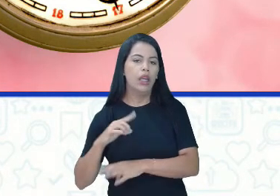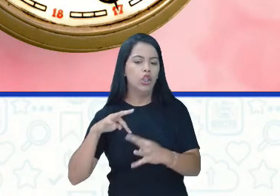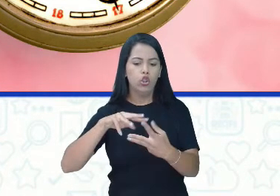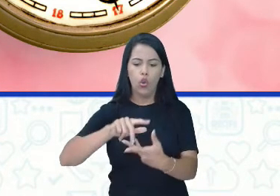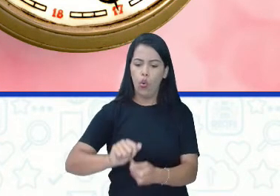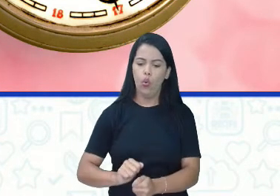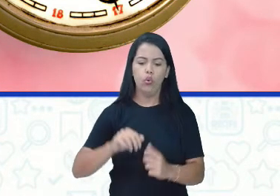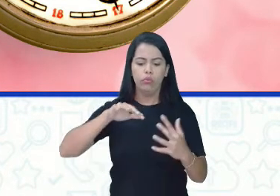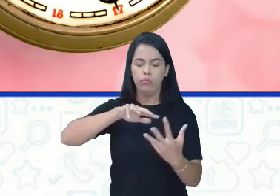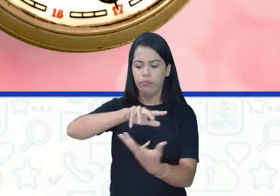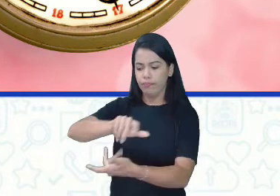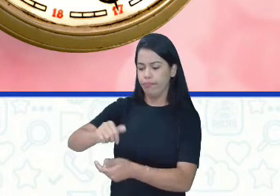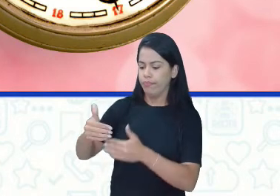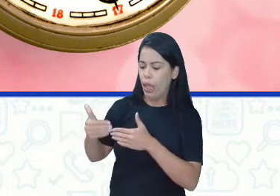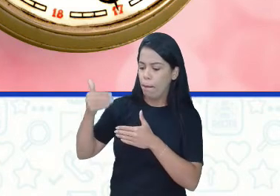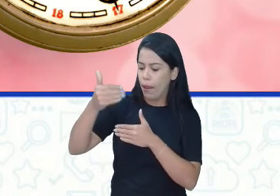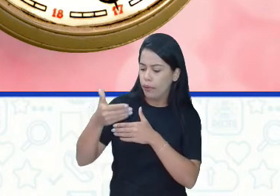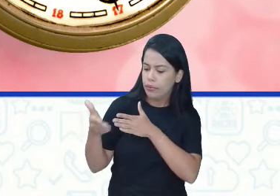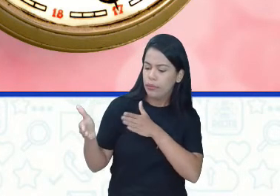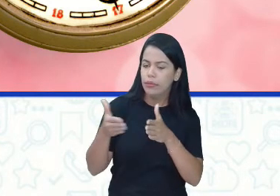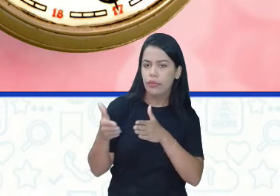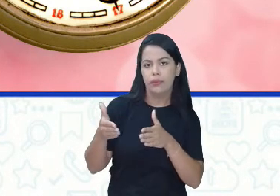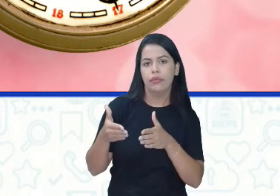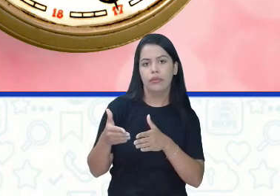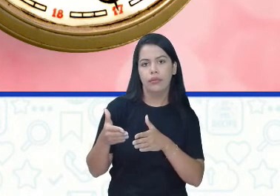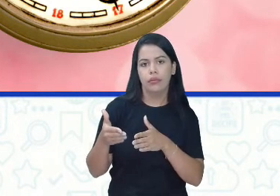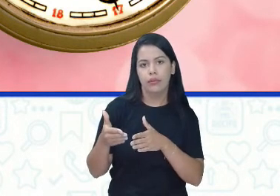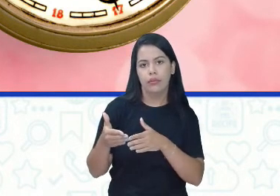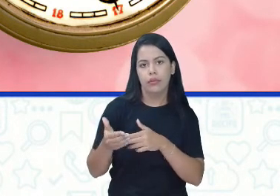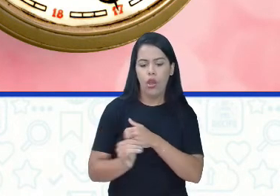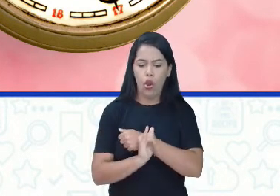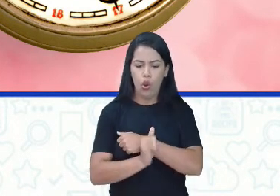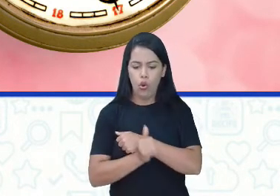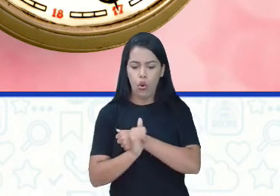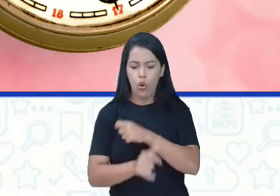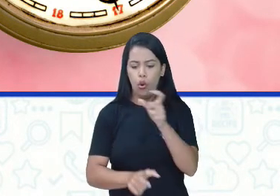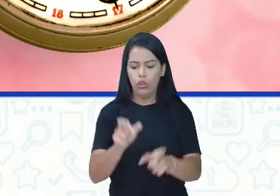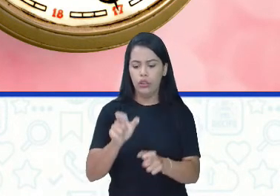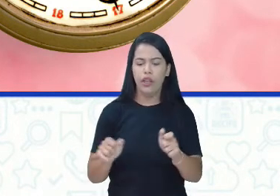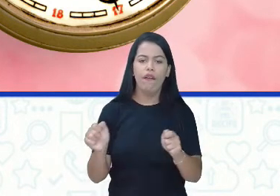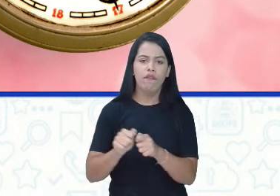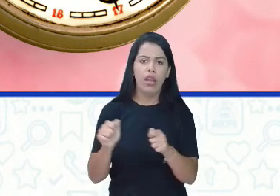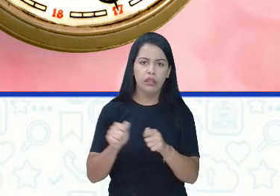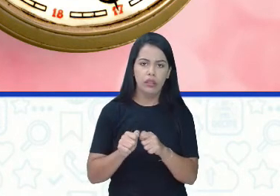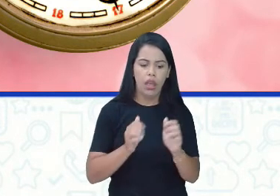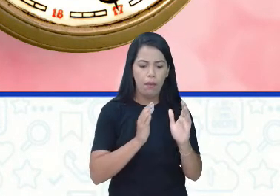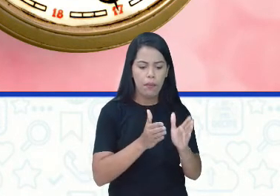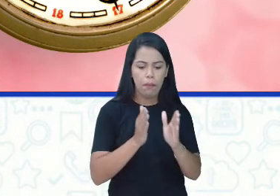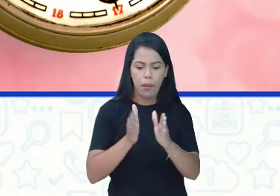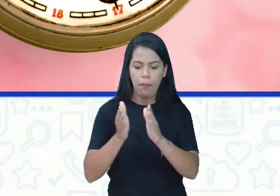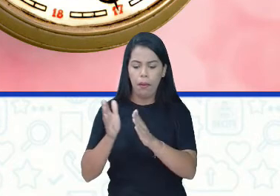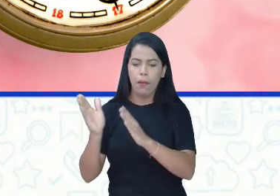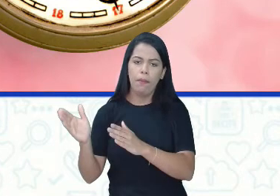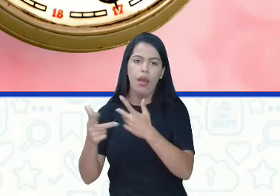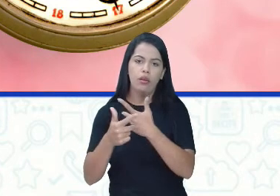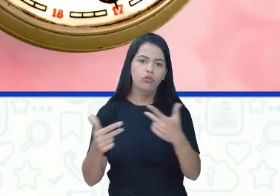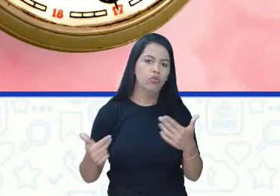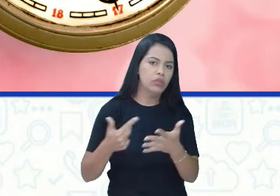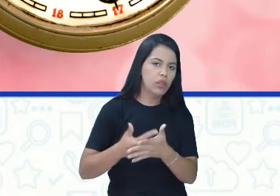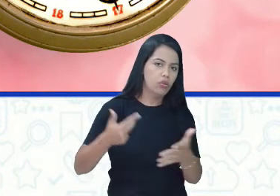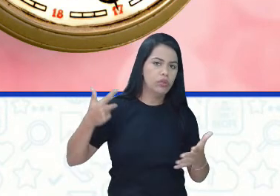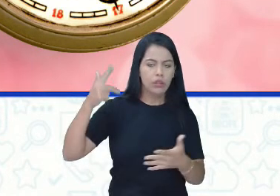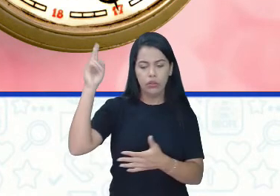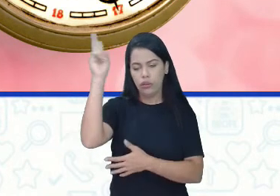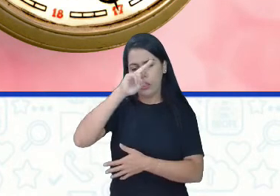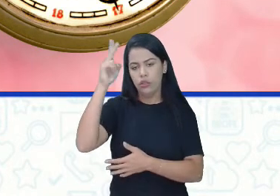A partir dessa época, os cronistas, além de fazerem relato em ordem cronológica dos grandes acontecimentos históricos, também